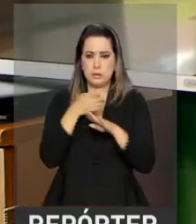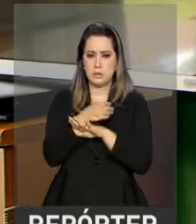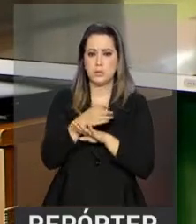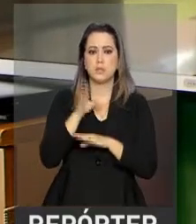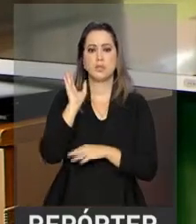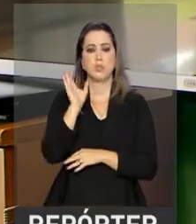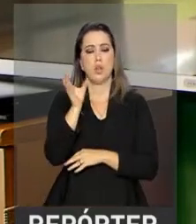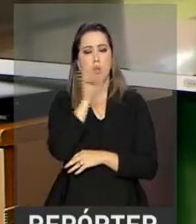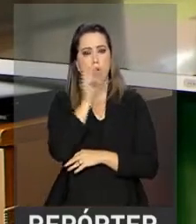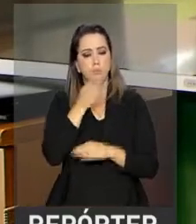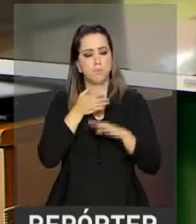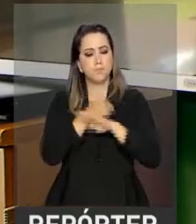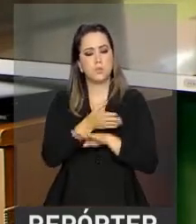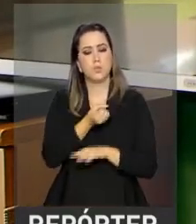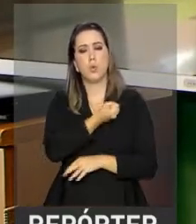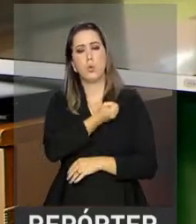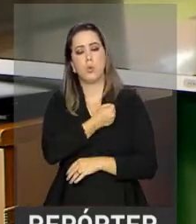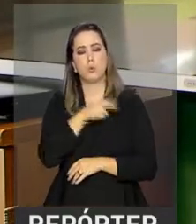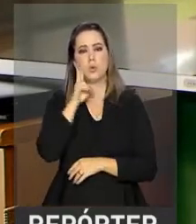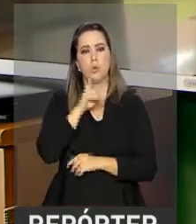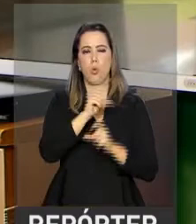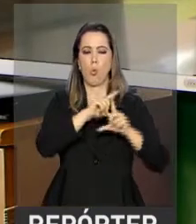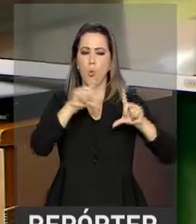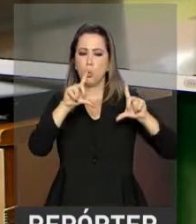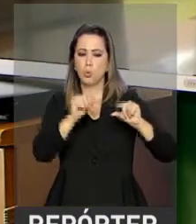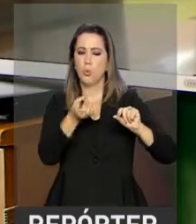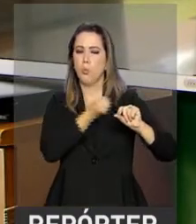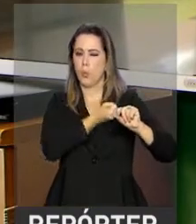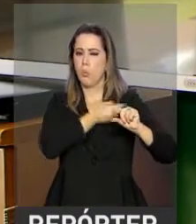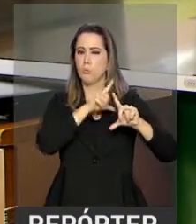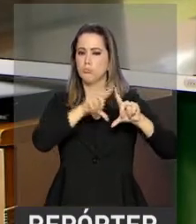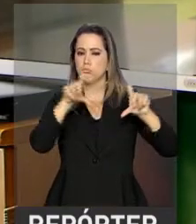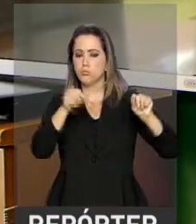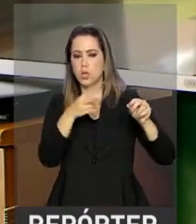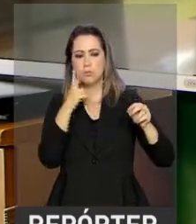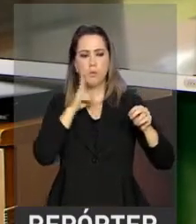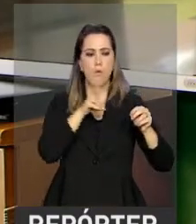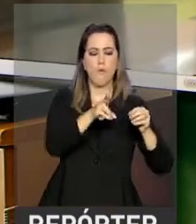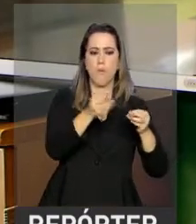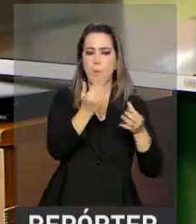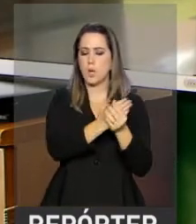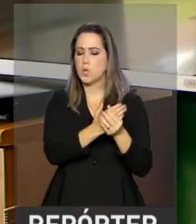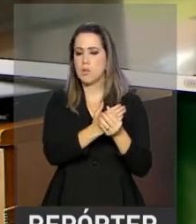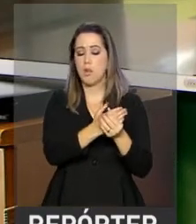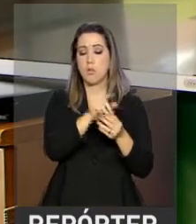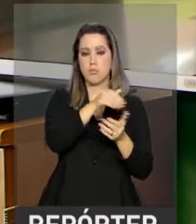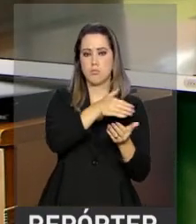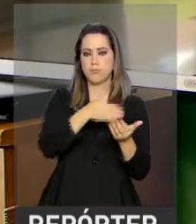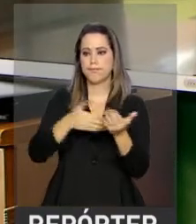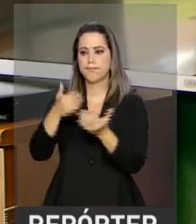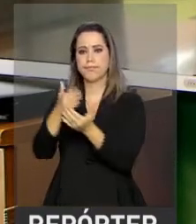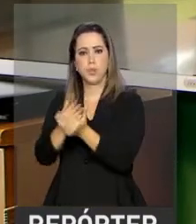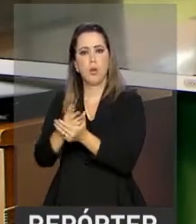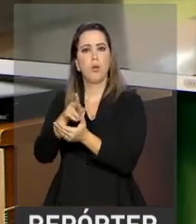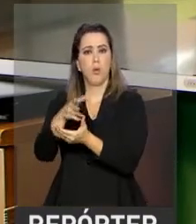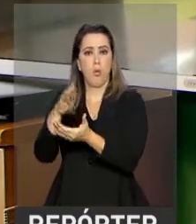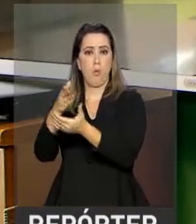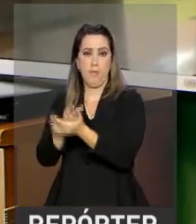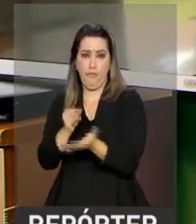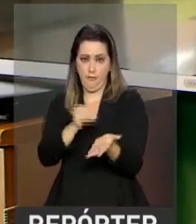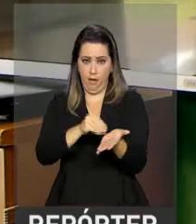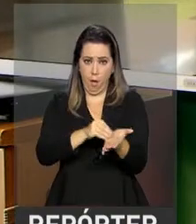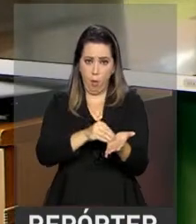imediatamente ele vai poder acompanhar a tramitação do processo dele ele vai saber quando faltar alguma alguma peça de instrução